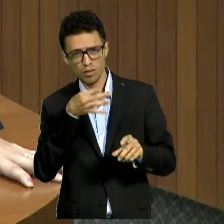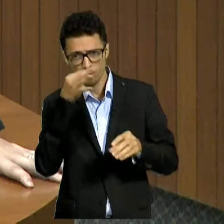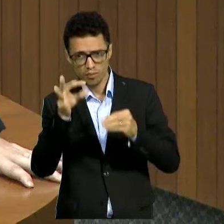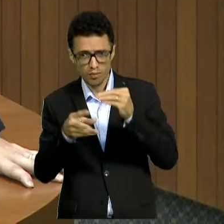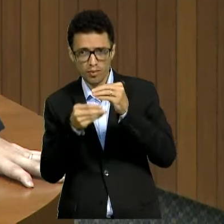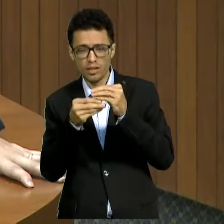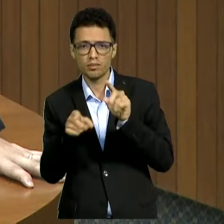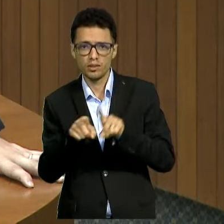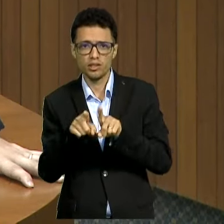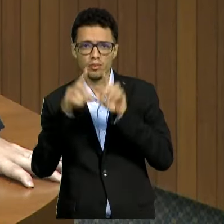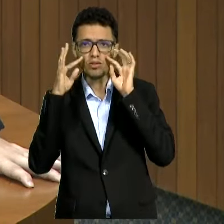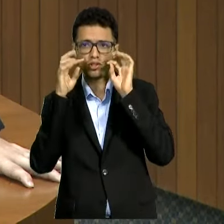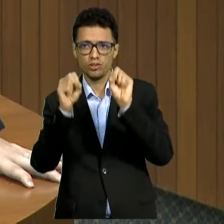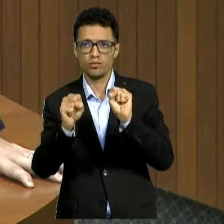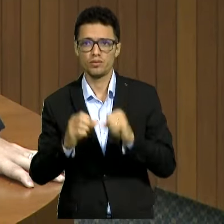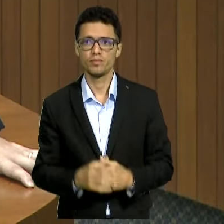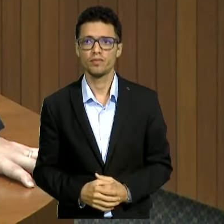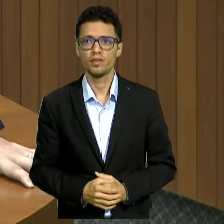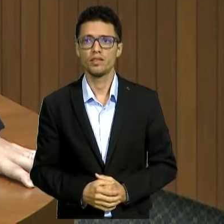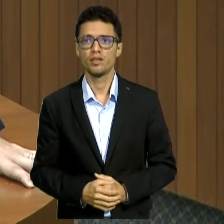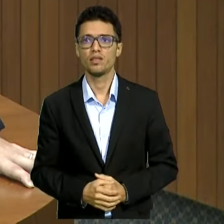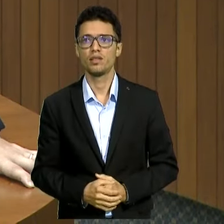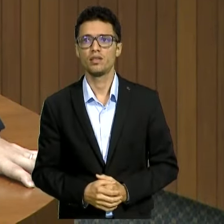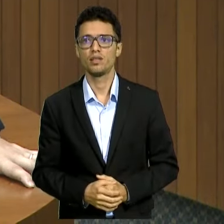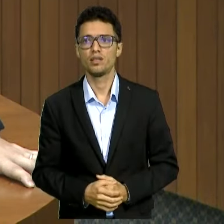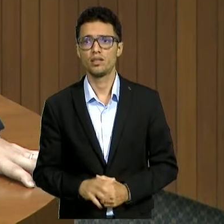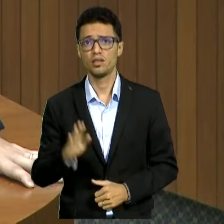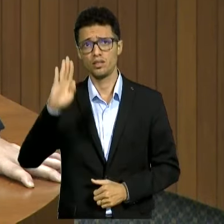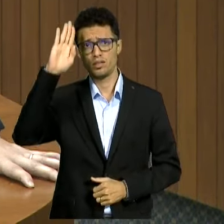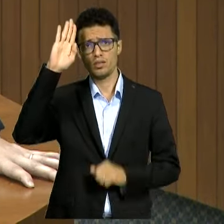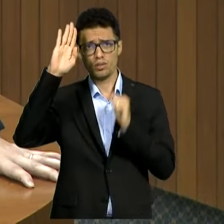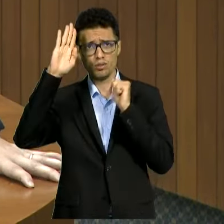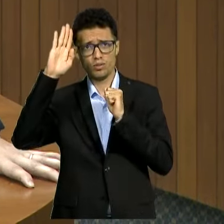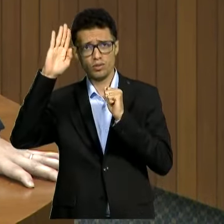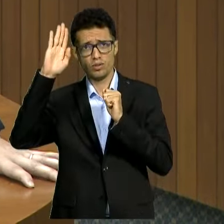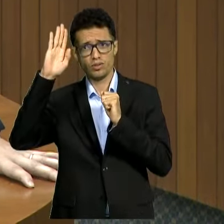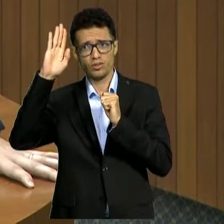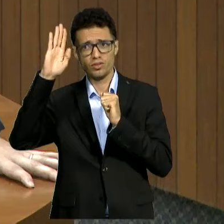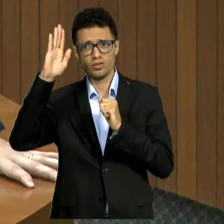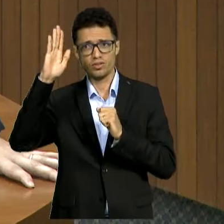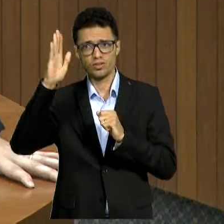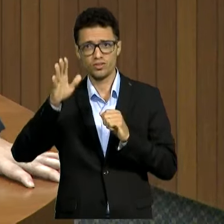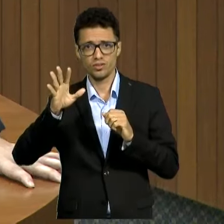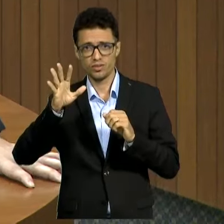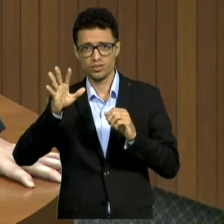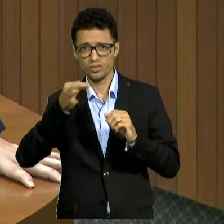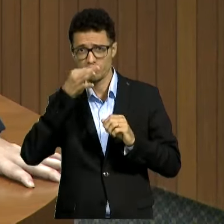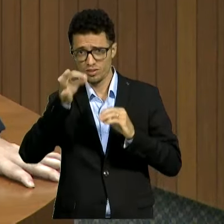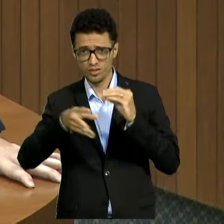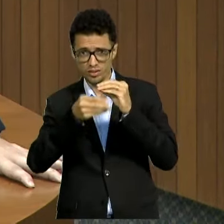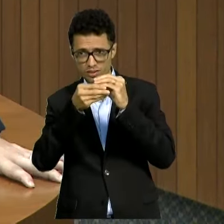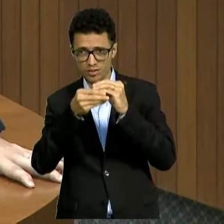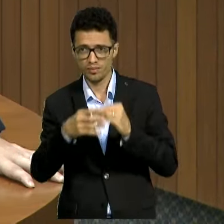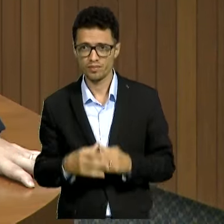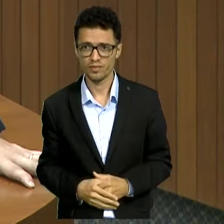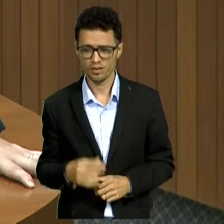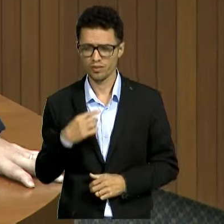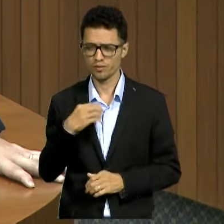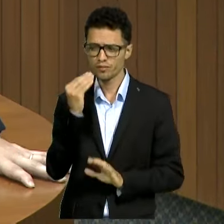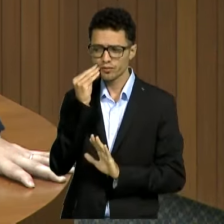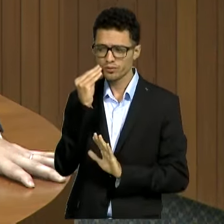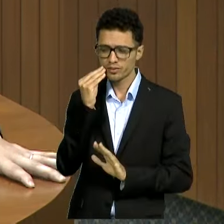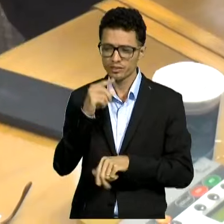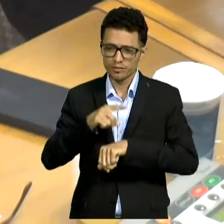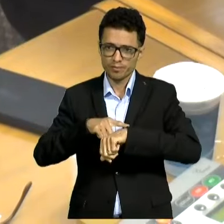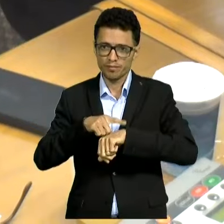Mendonça. Deputado Rodrigo, posso apartear? Se der tempo, eu vou avaliar, deputado. Deputado Rodrigo, senhoras e